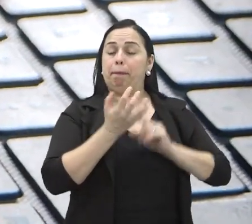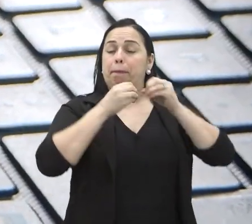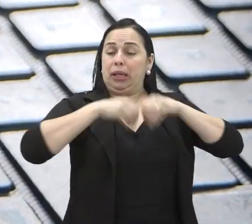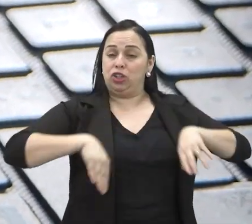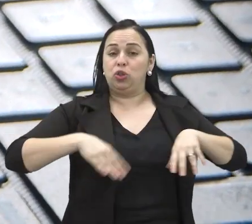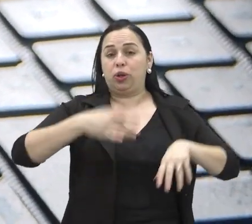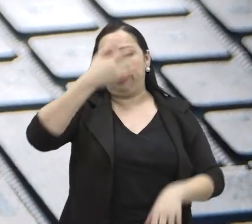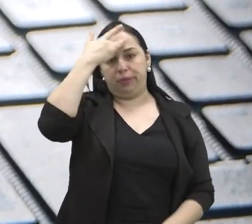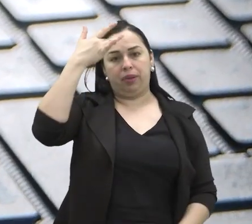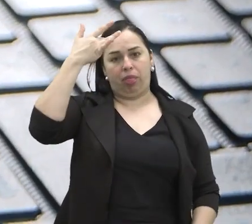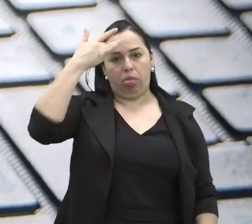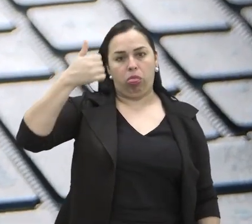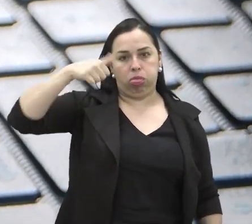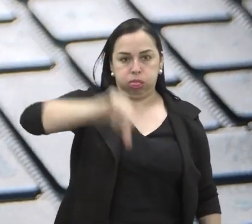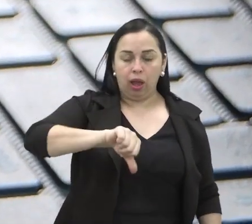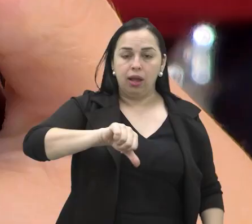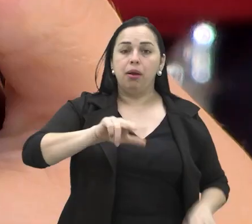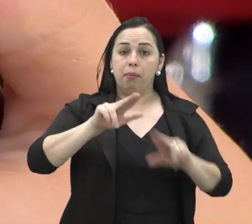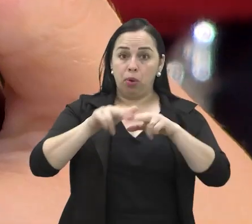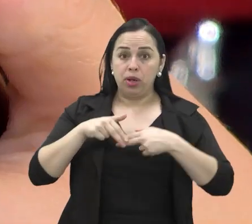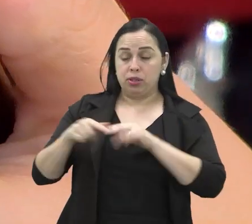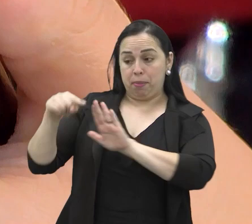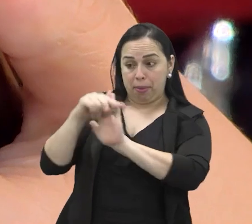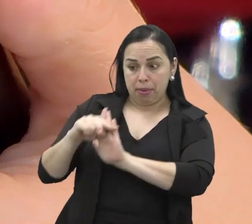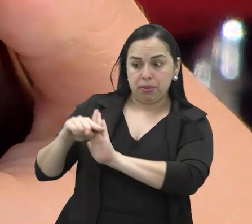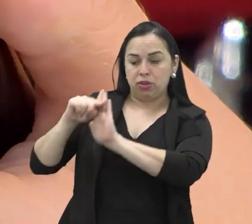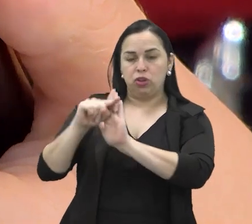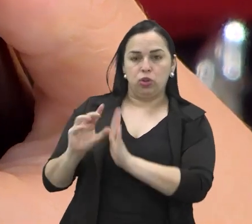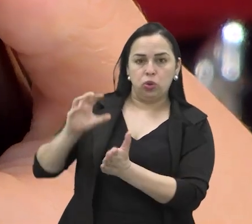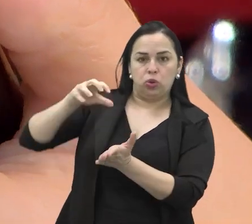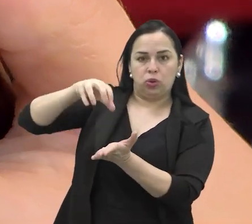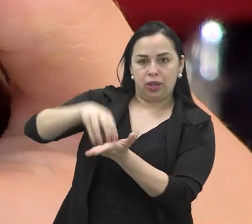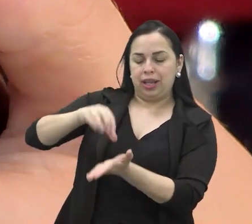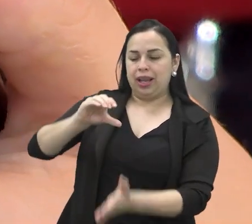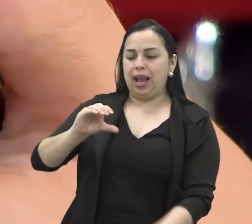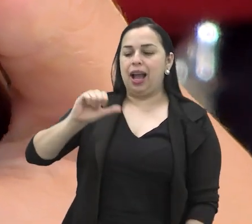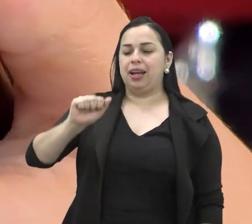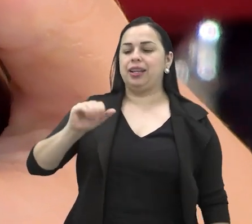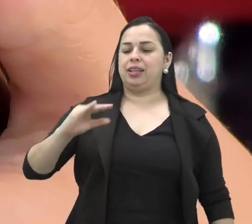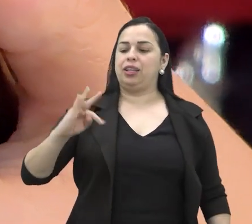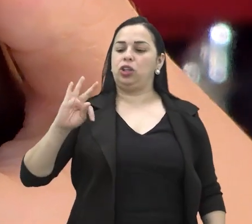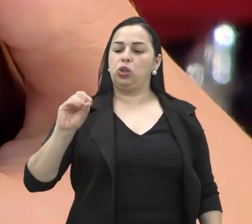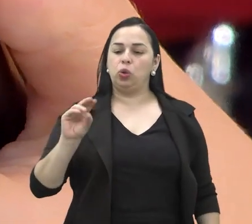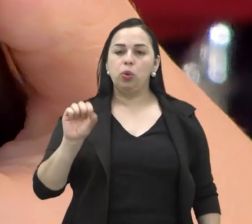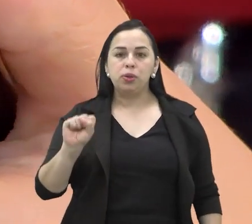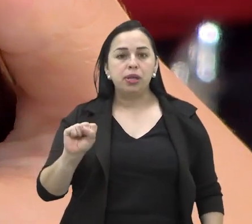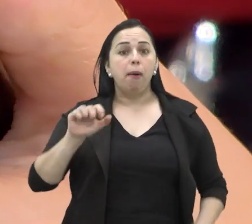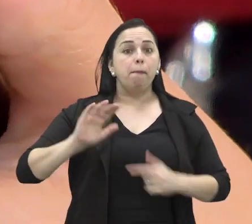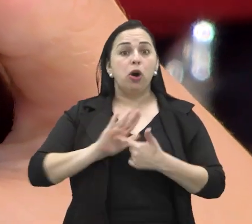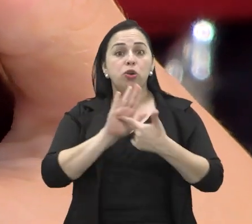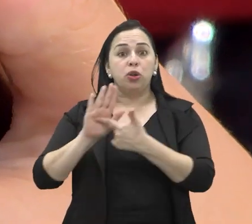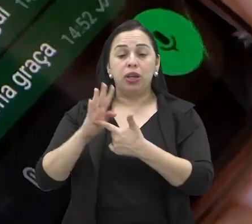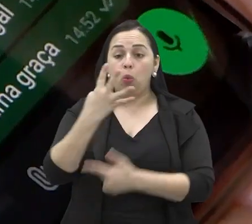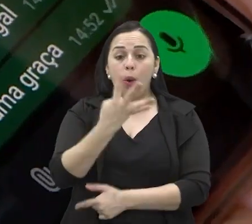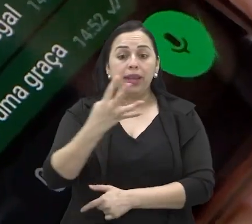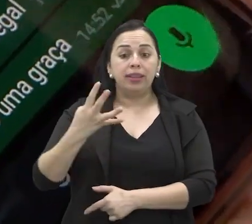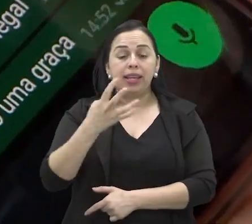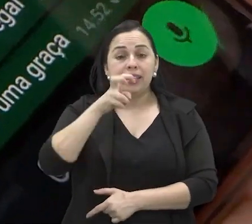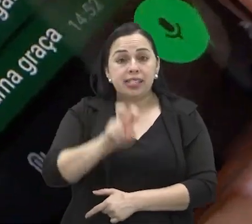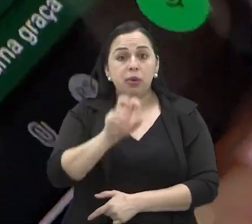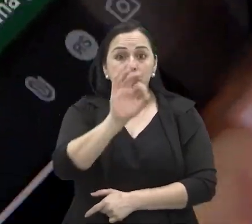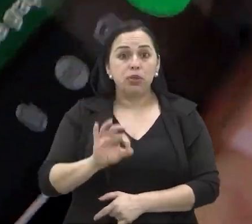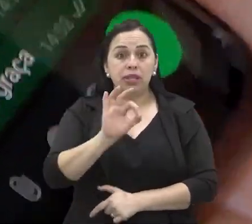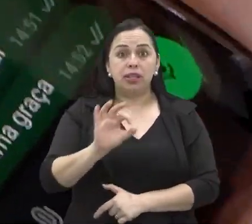afetado a saúde mental das pessoas. Pesquisa divulgada pelo Instituto Cactus mostra que 45%